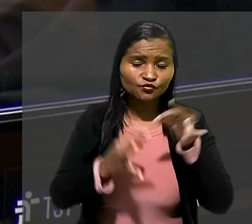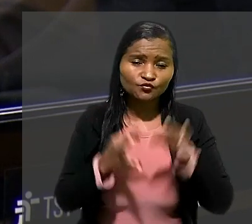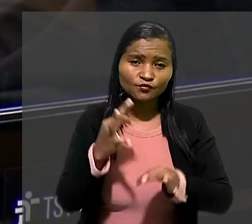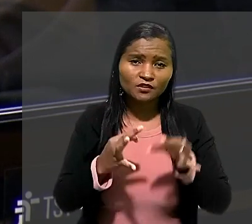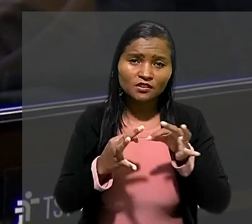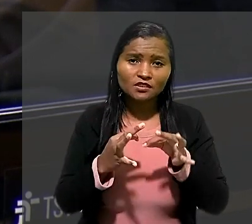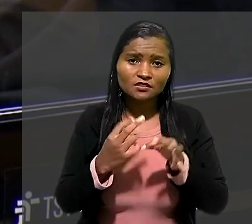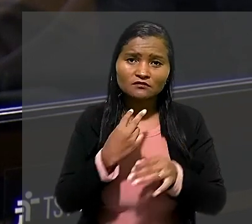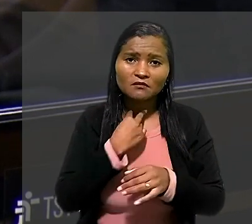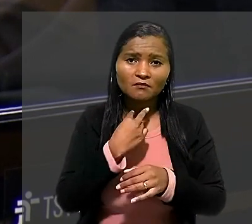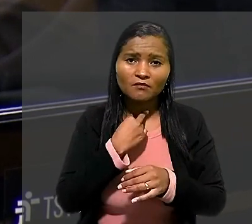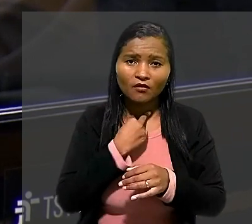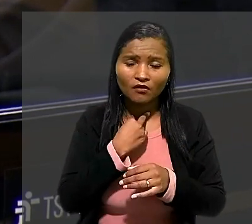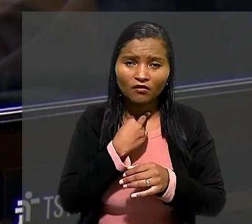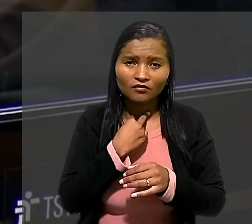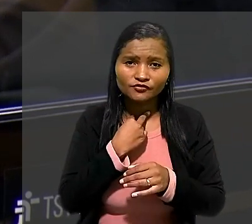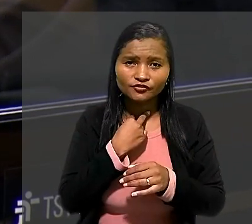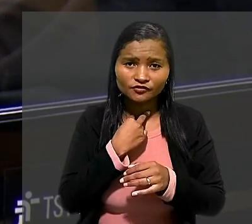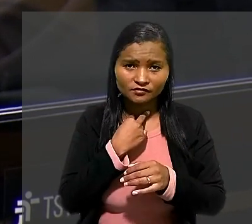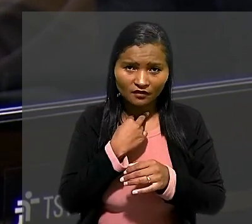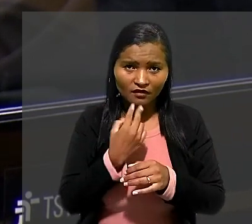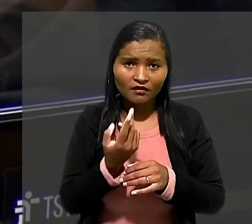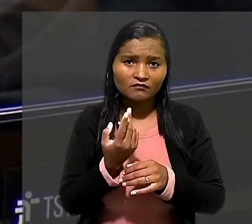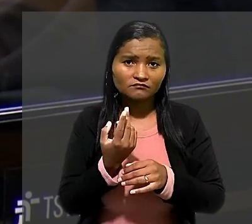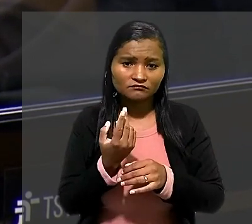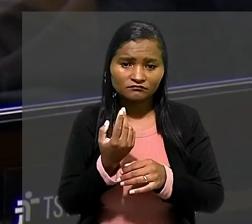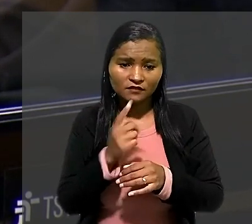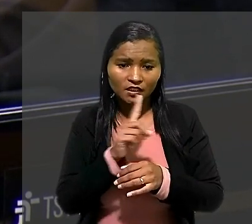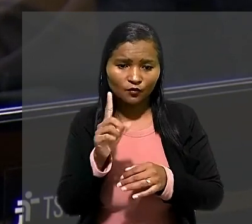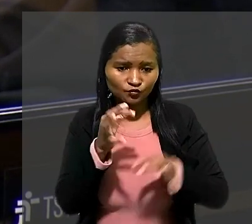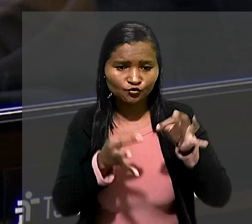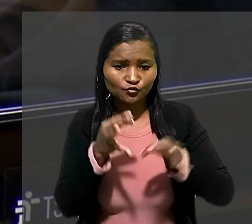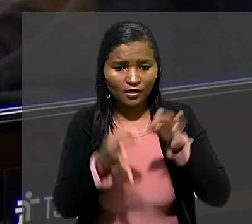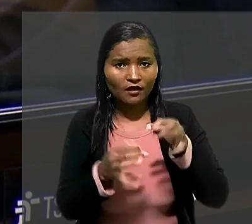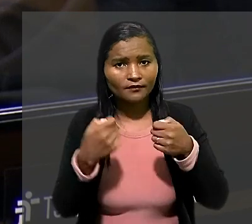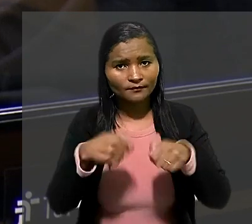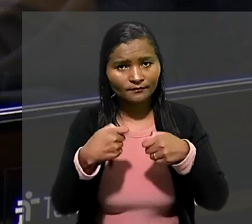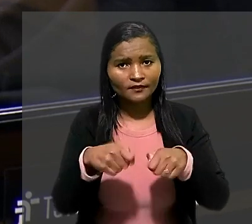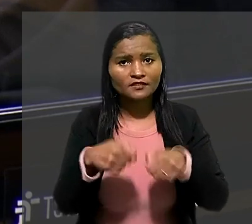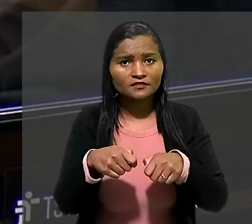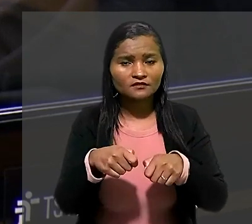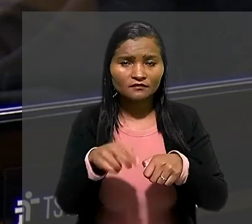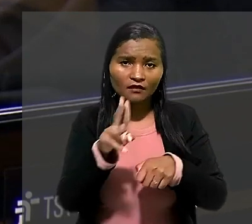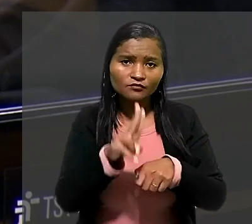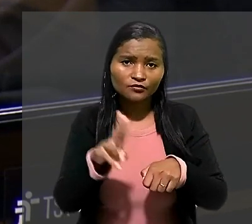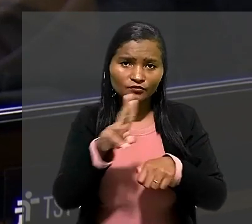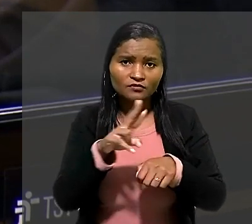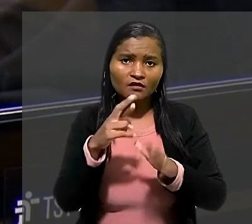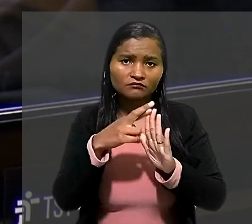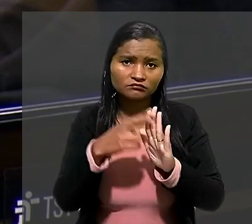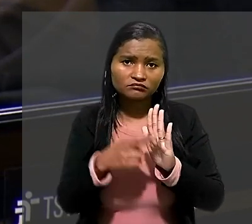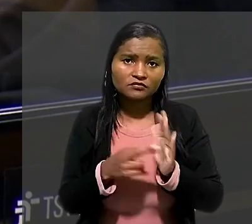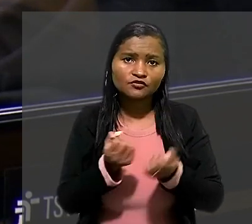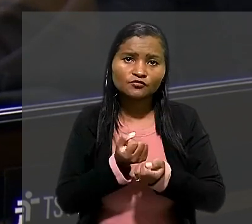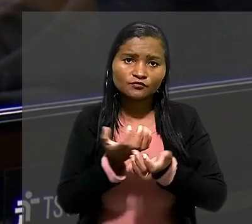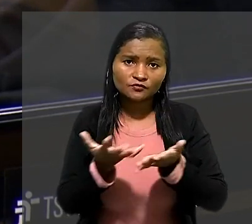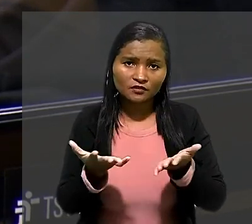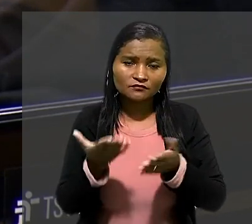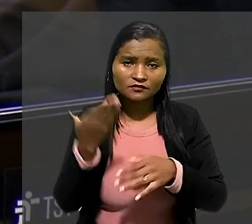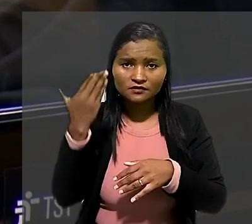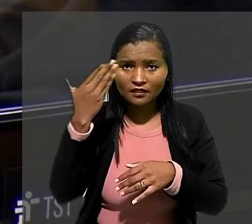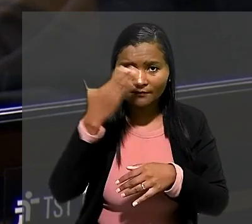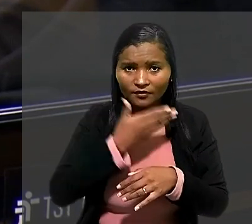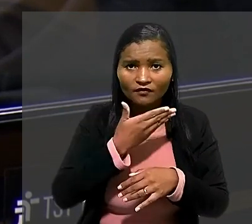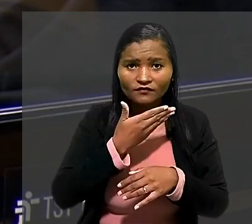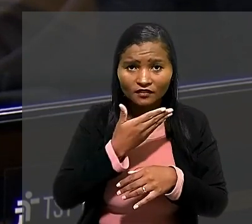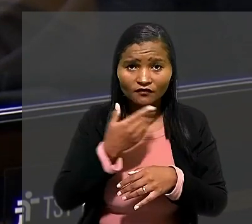juiz, evidentemente, não pode se abster de julgar e precisa aplicar critérios de distribuição